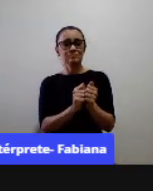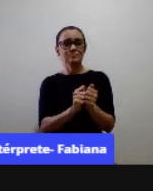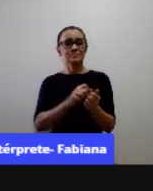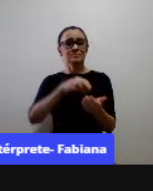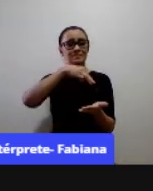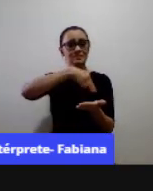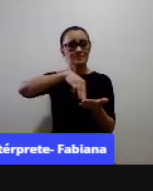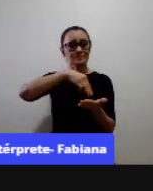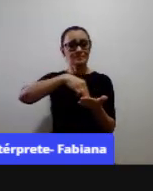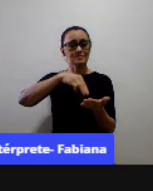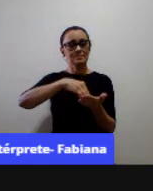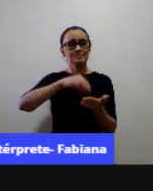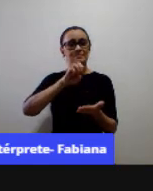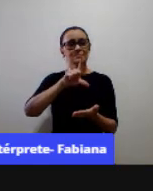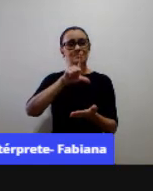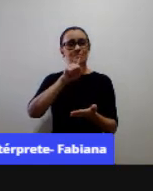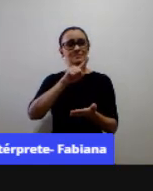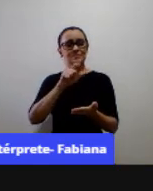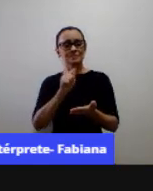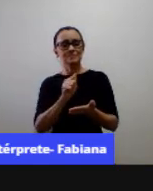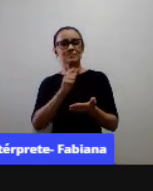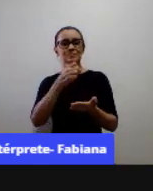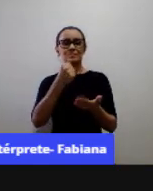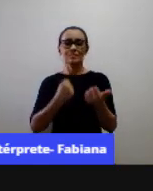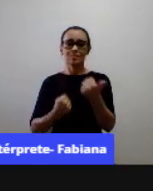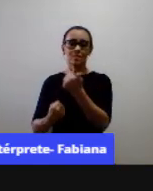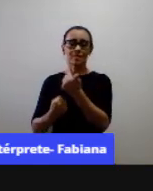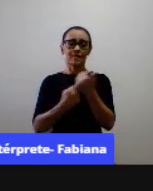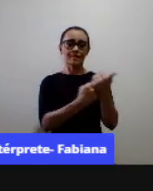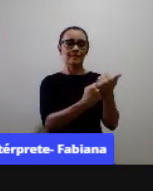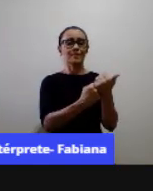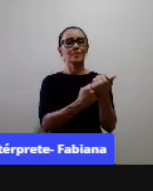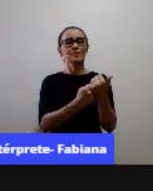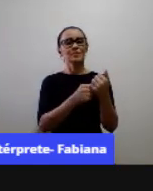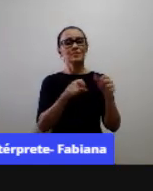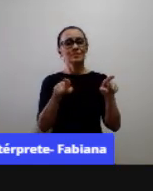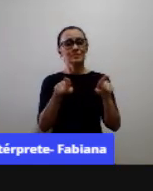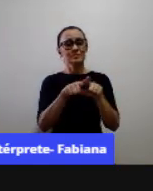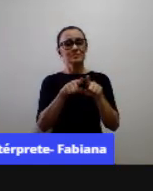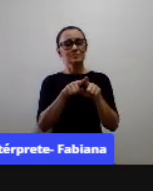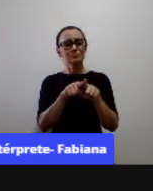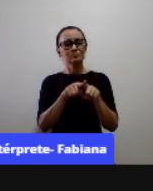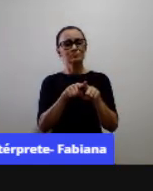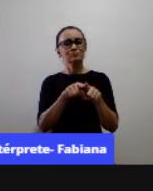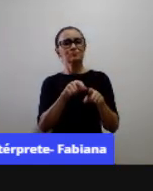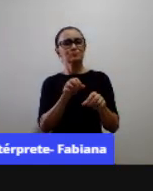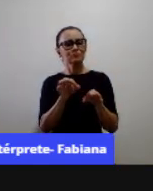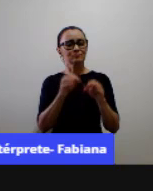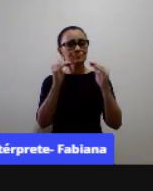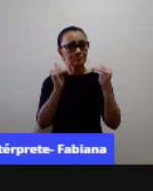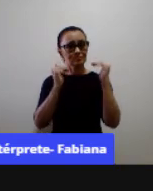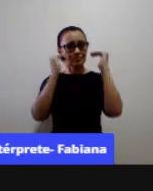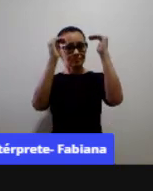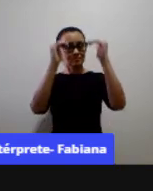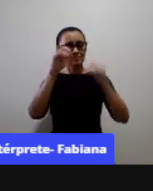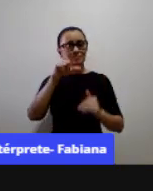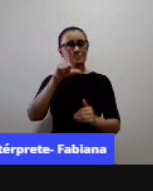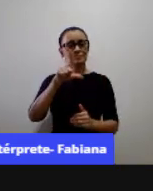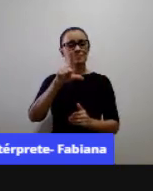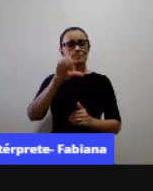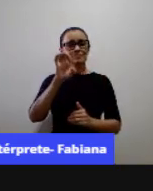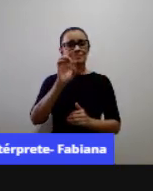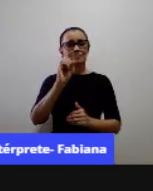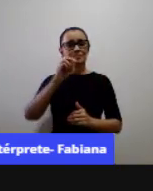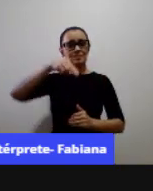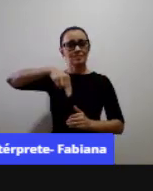secretária de Educação, com apoio do nosso superintendente de gestão, o professor Valdir Leonel, e